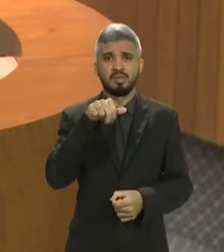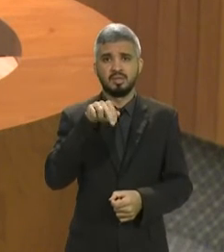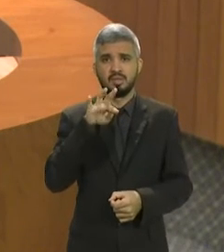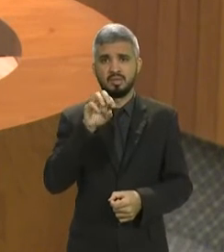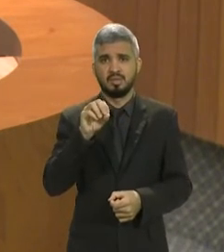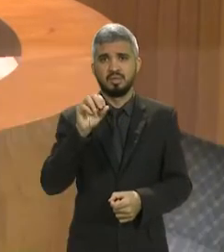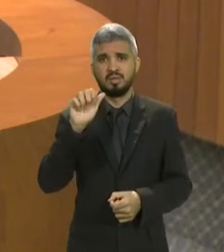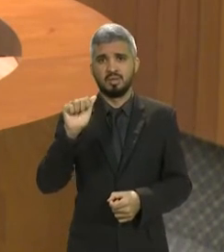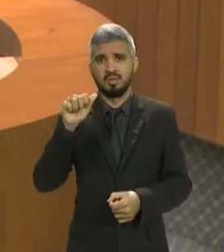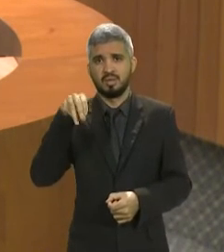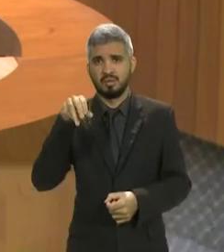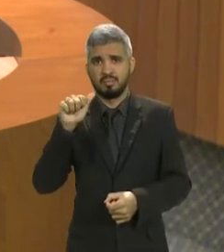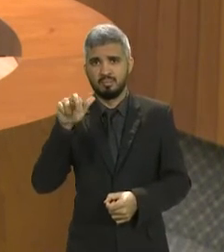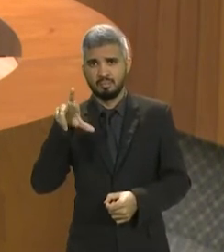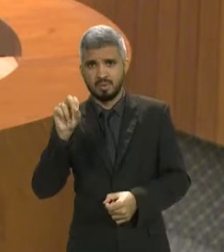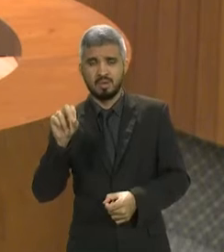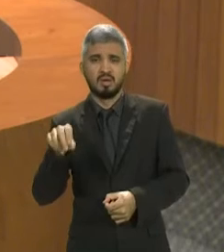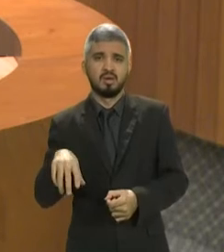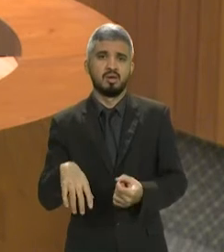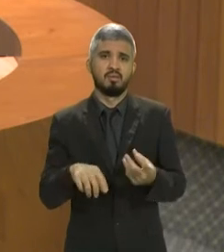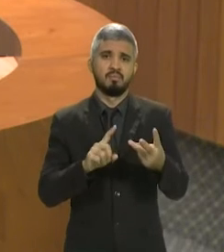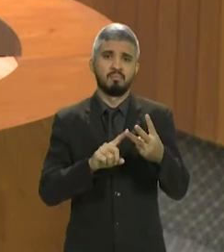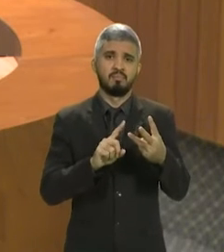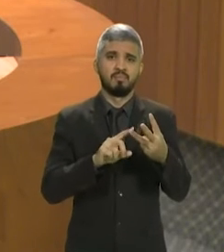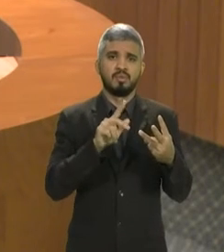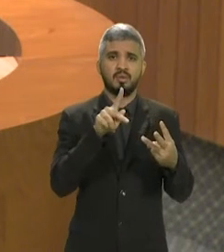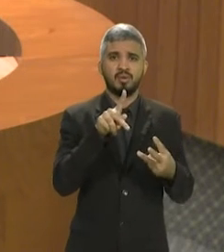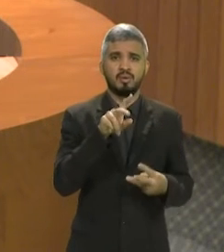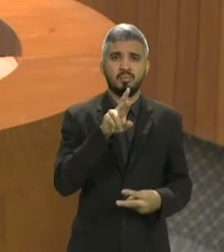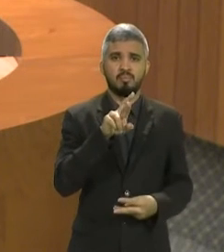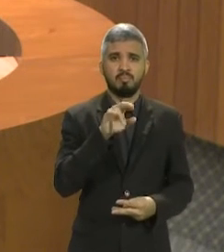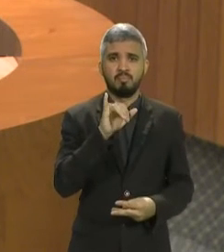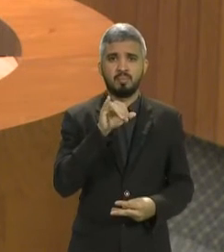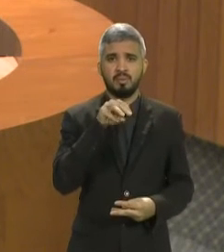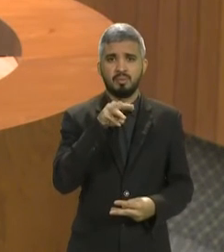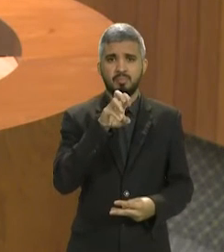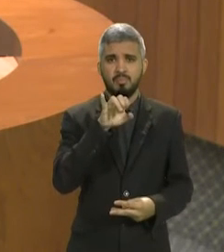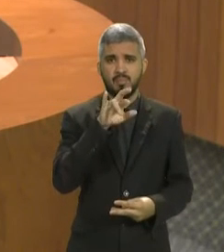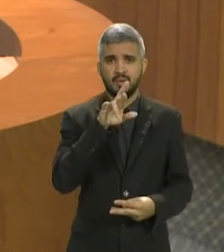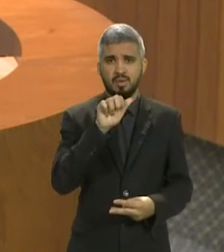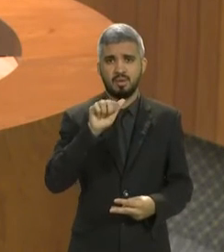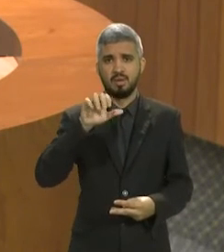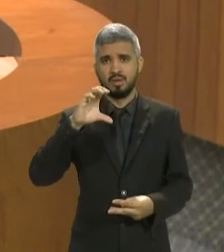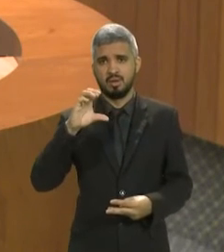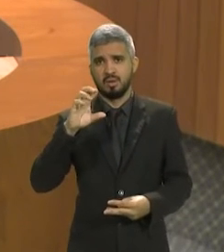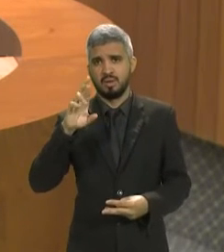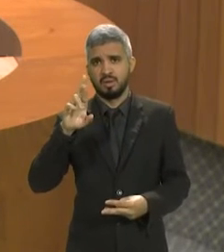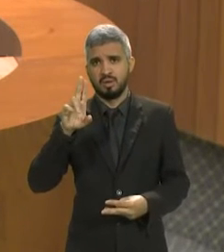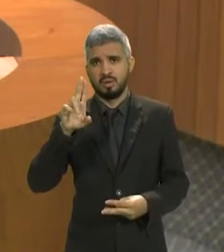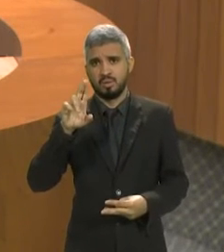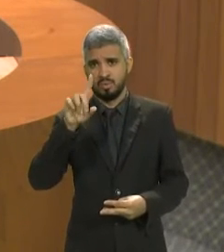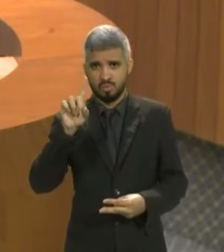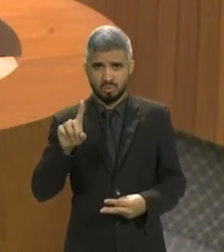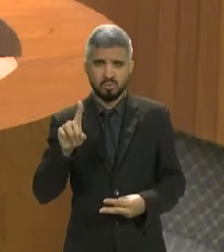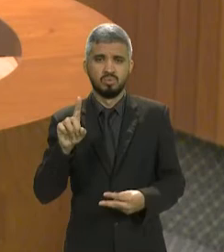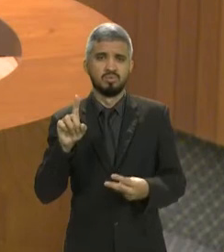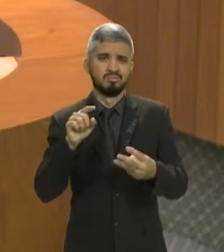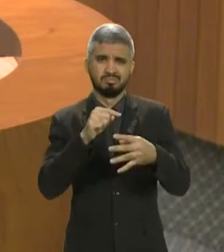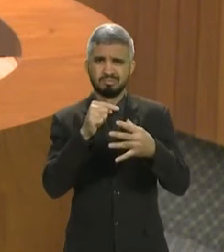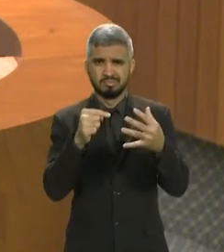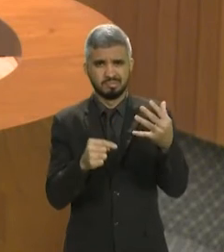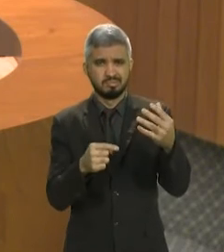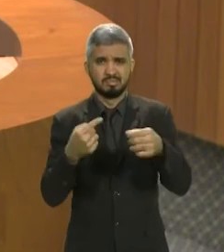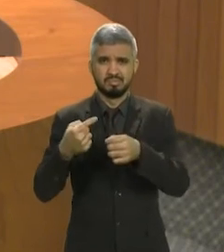localidades e povoados que fazem negócios com a cidade de Humberto de Campos, tem a interligação